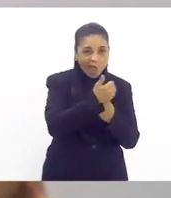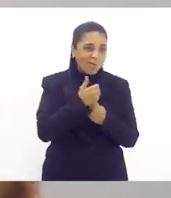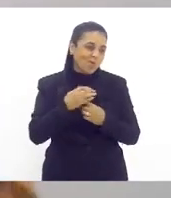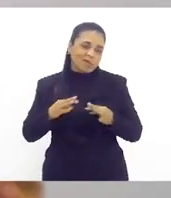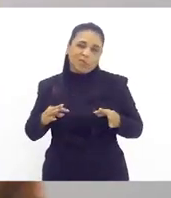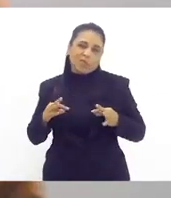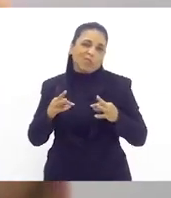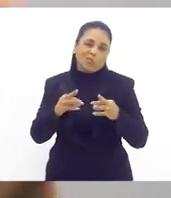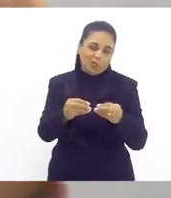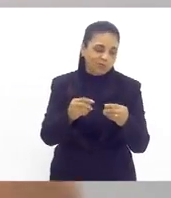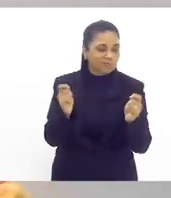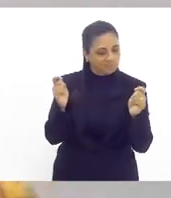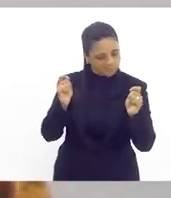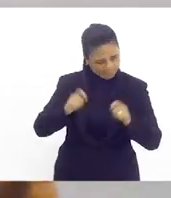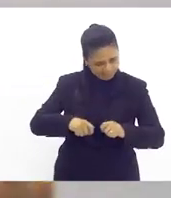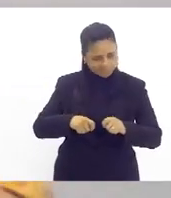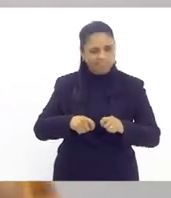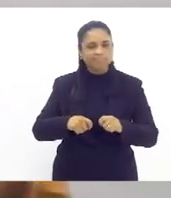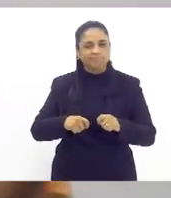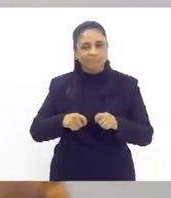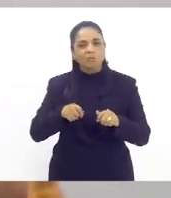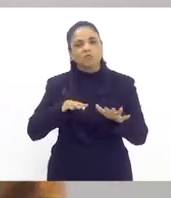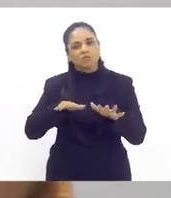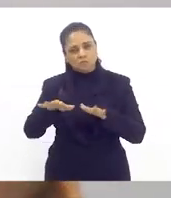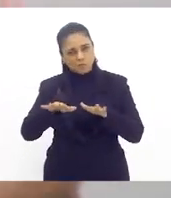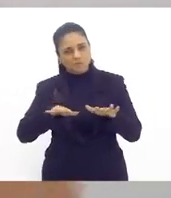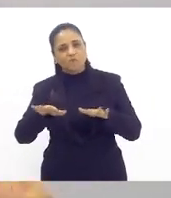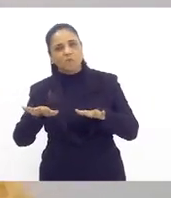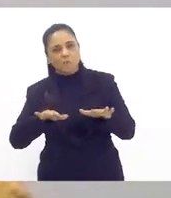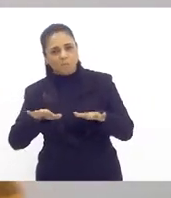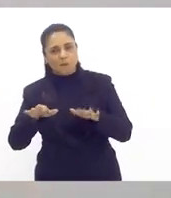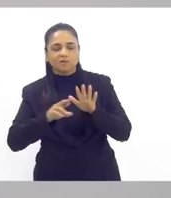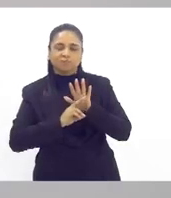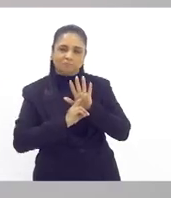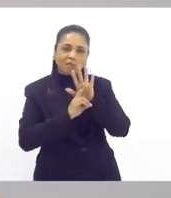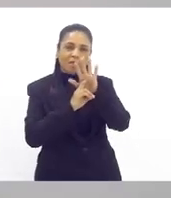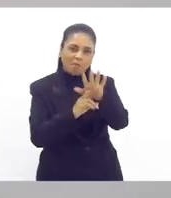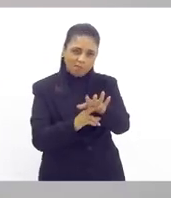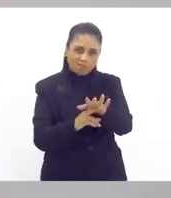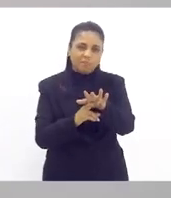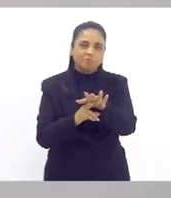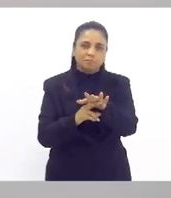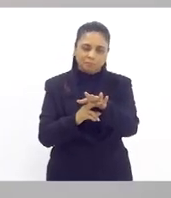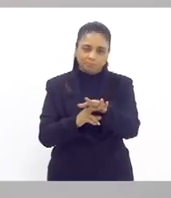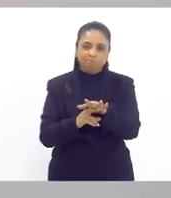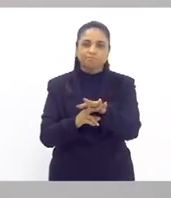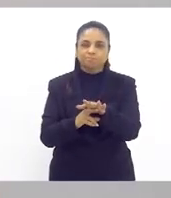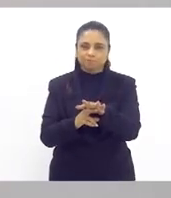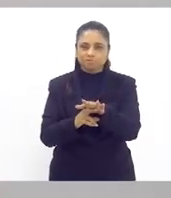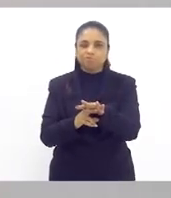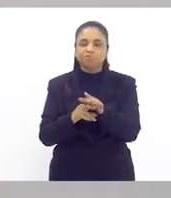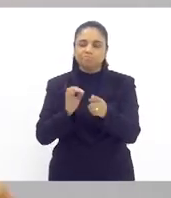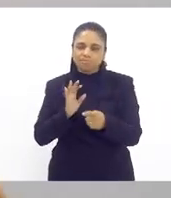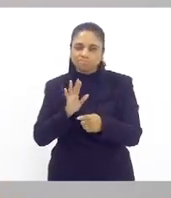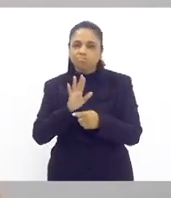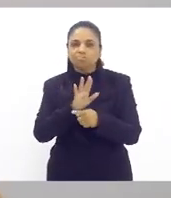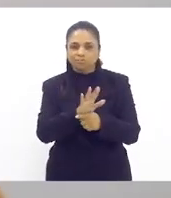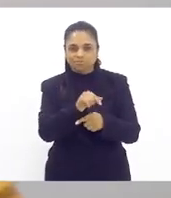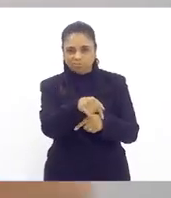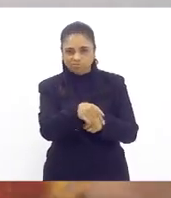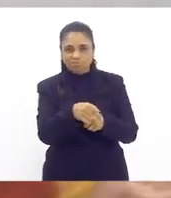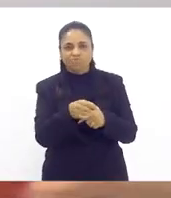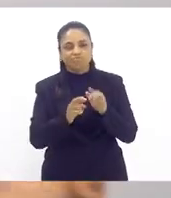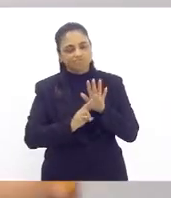não tem jeito a gente vai ter que acolher os movimentos que tem a sua representação lá que fizeram a sua contribuição e que